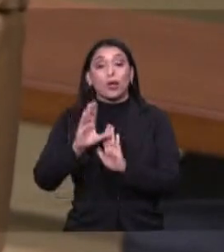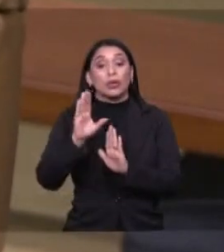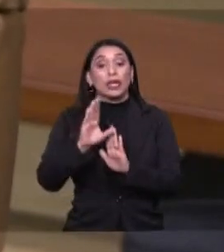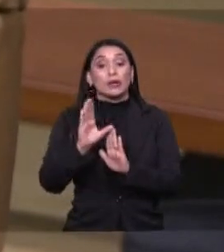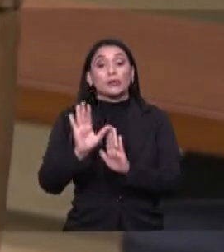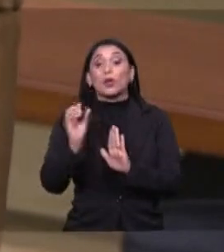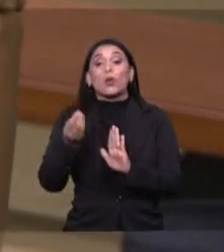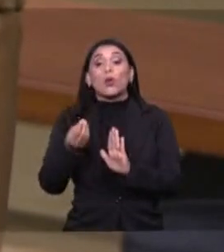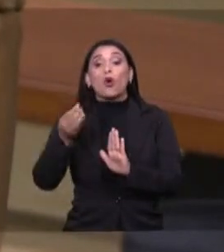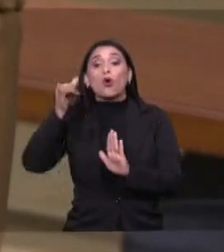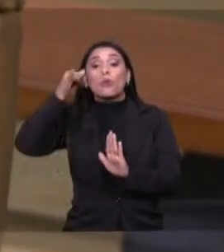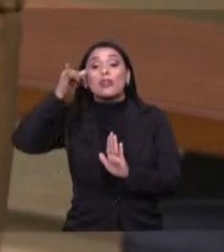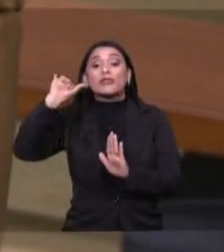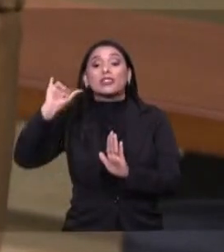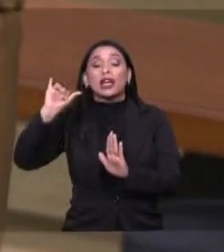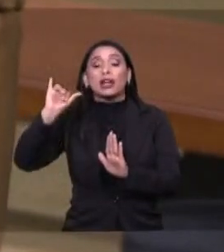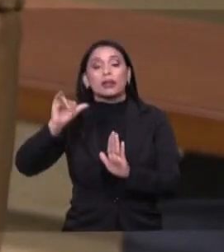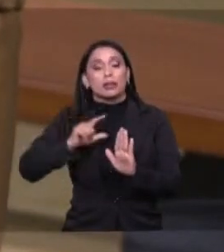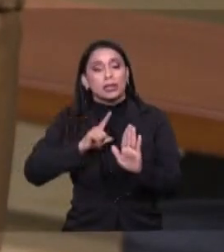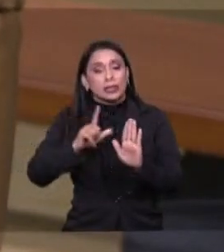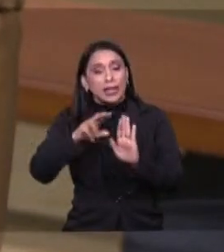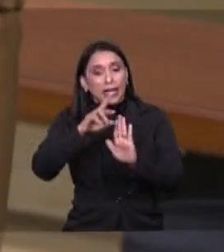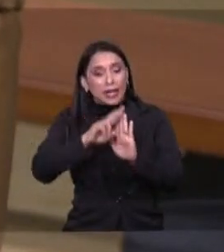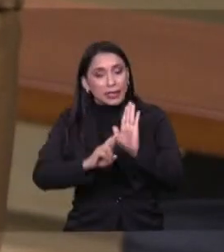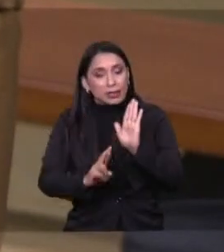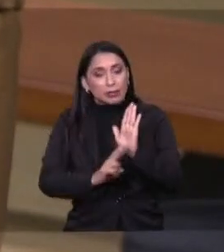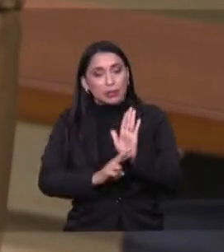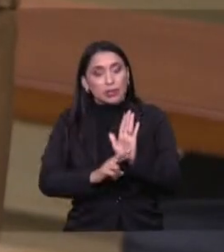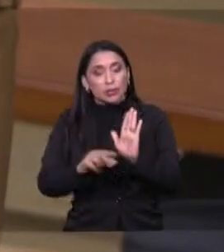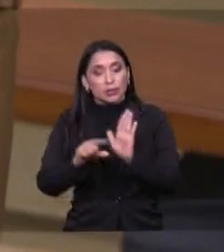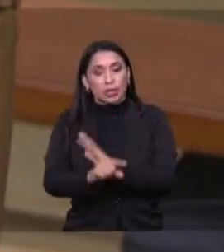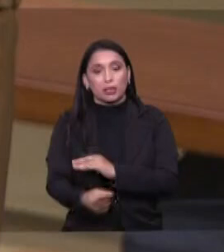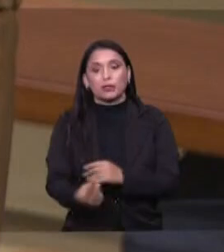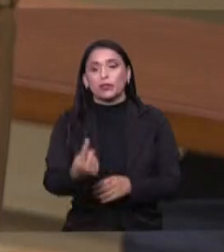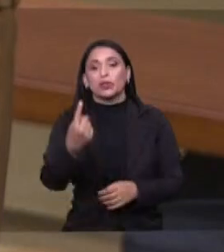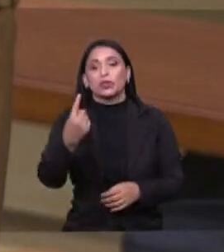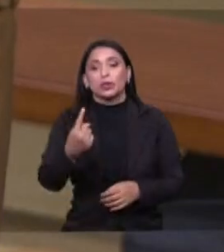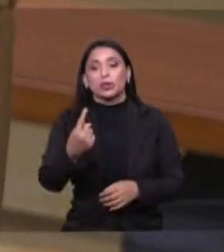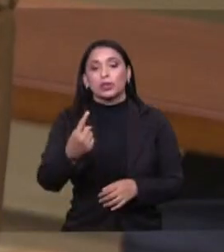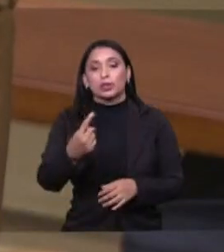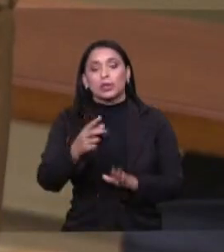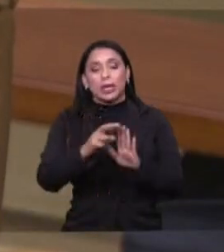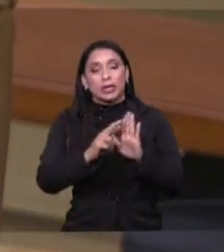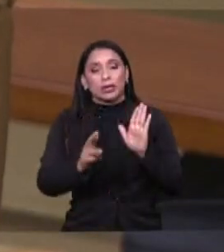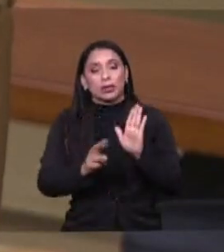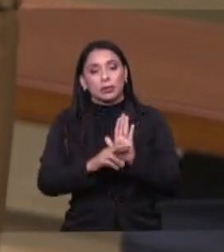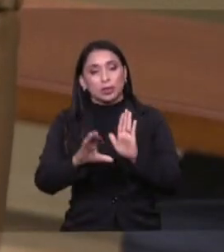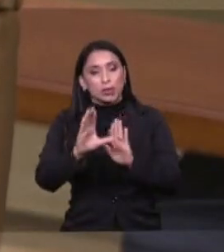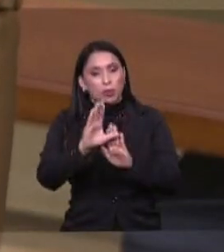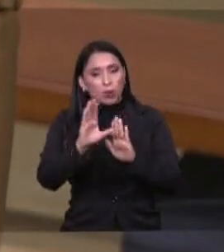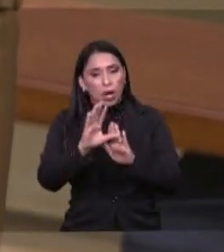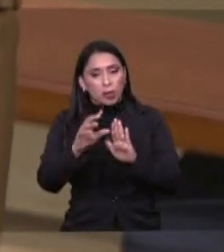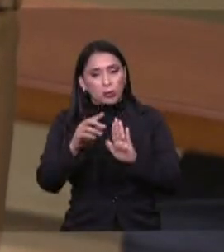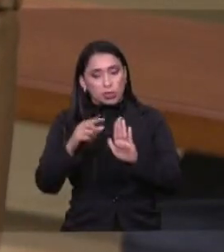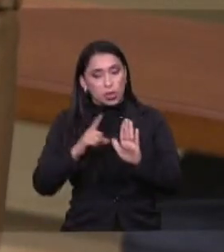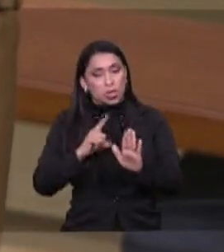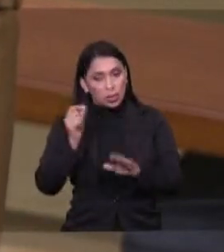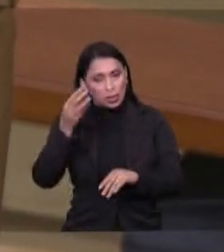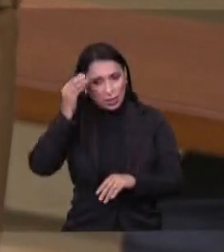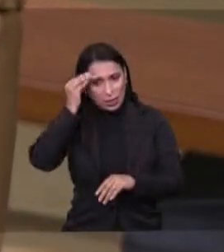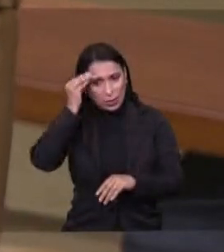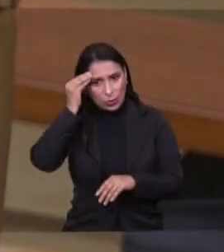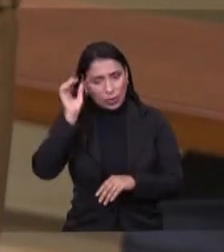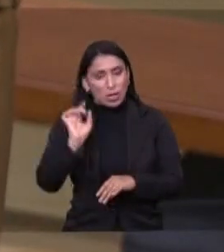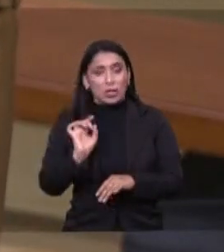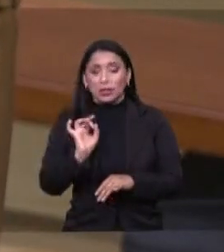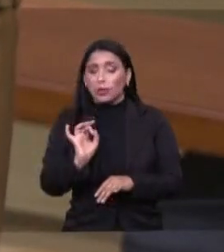como evitar isso? Por isso que vem a regulamentação do parágrafo único. O parágrafo único está regulamentando o caput, simplesmente isso. Por